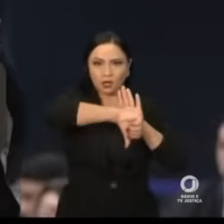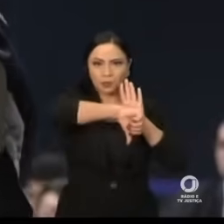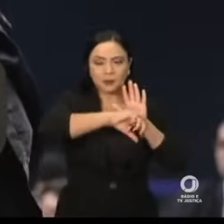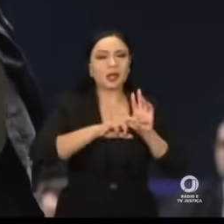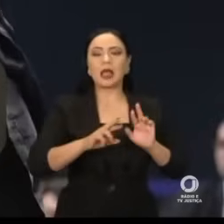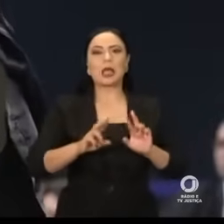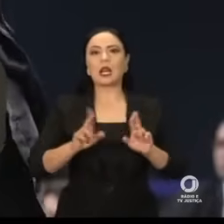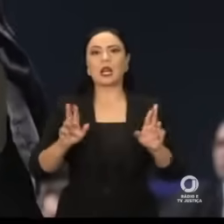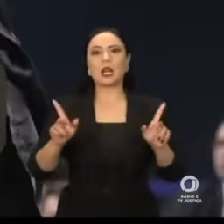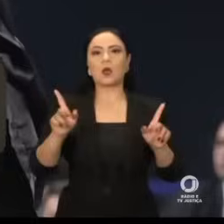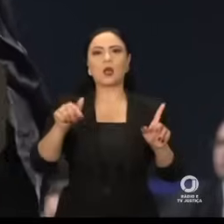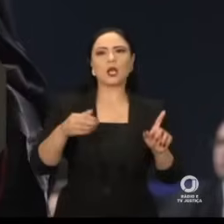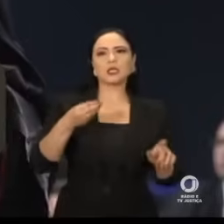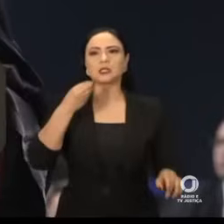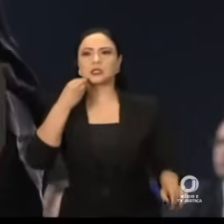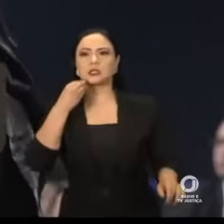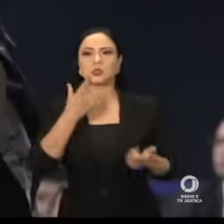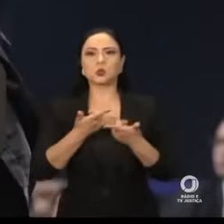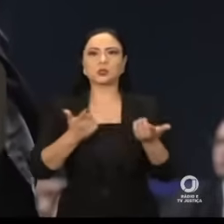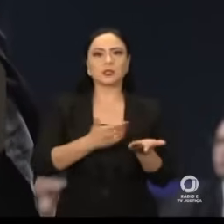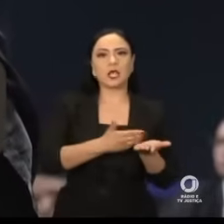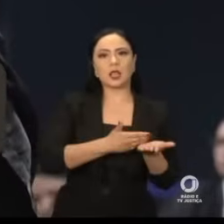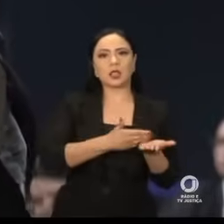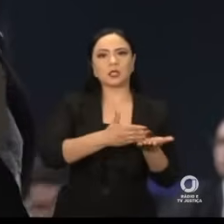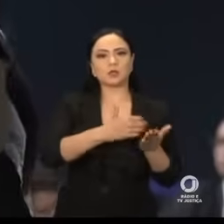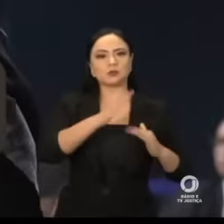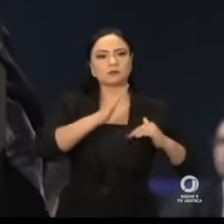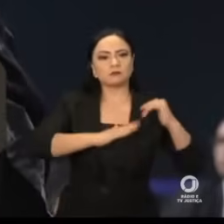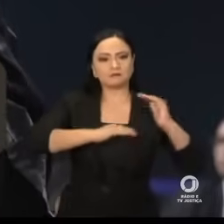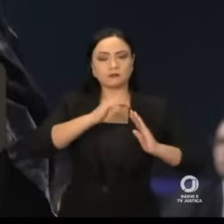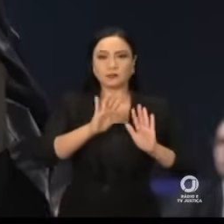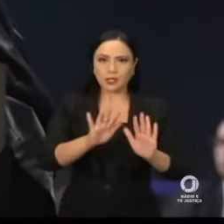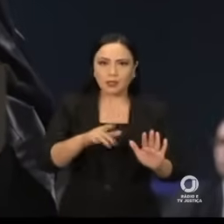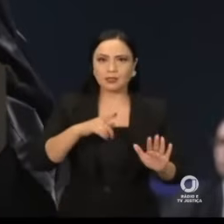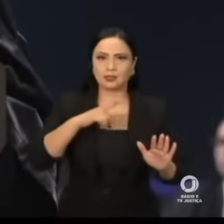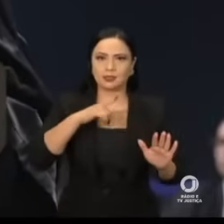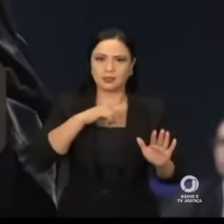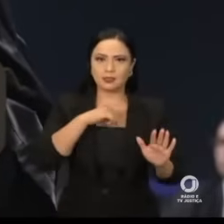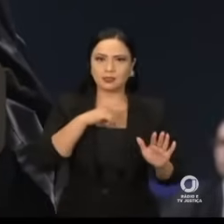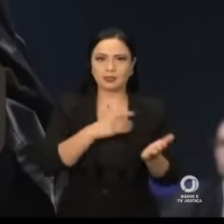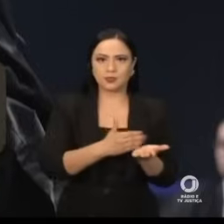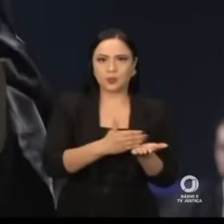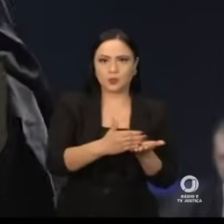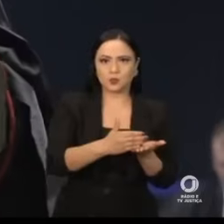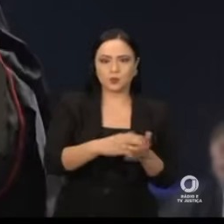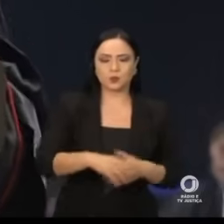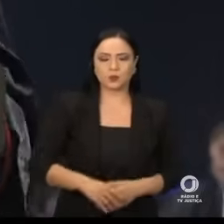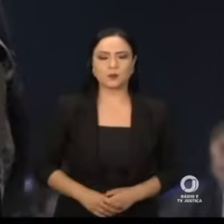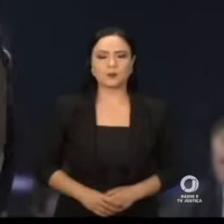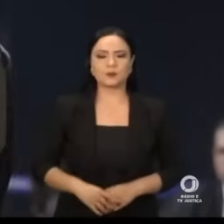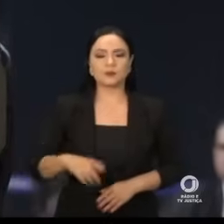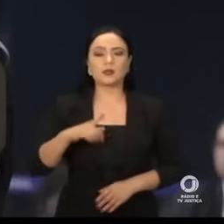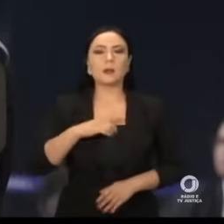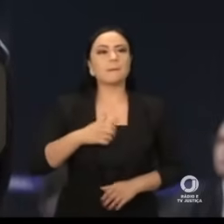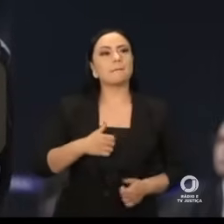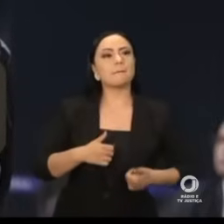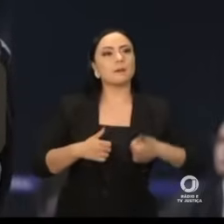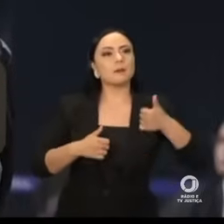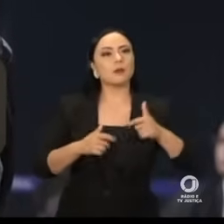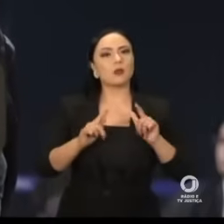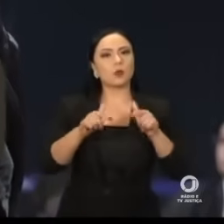de atentado que ele não tem o início de execução. Ele tem o início de execução. Ele tem o primeiro ato de